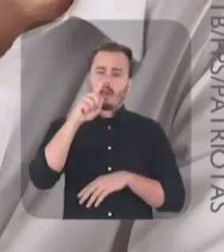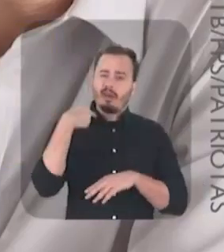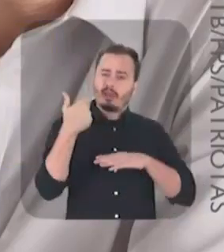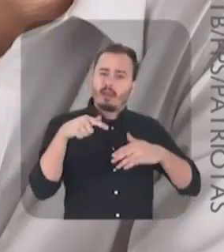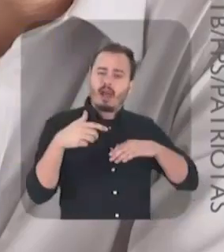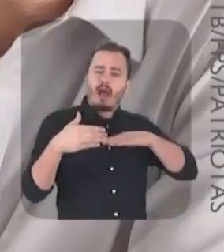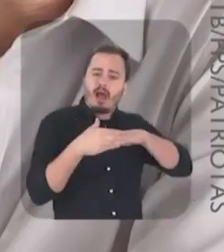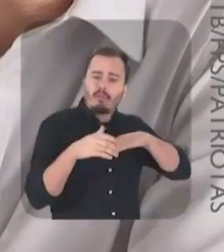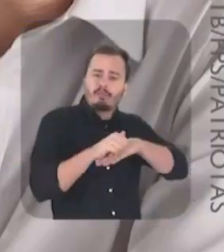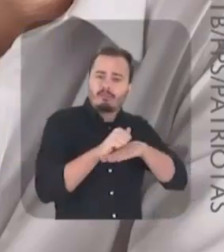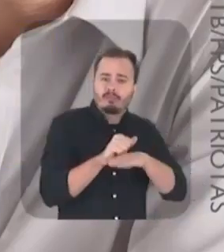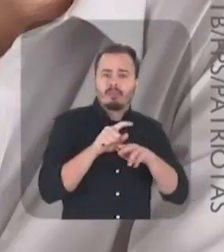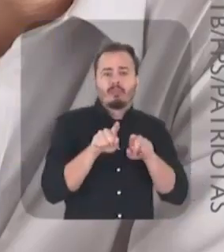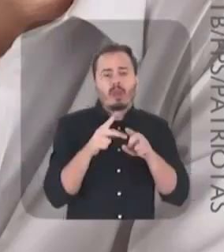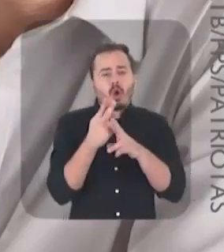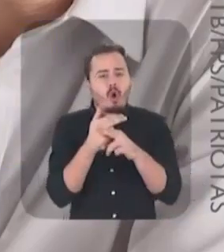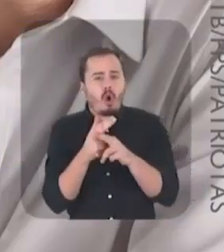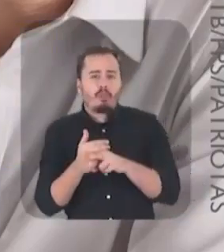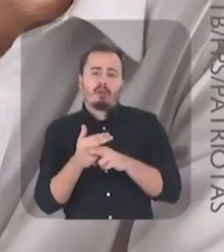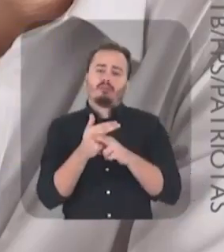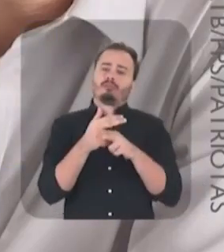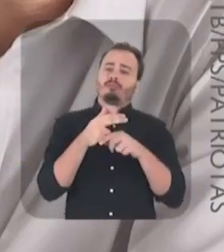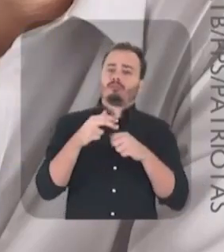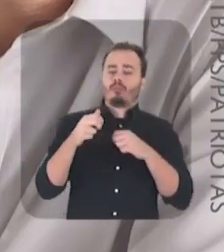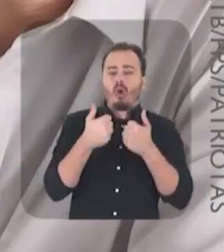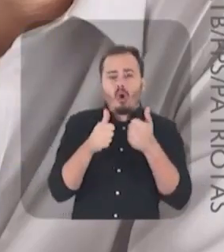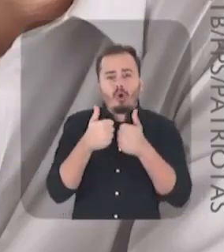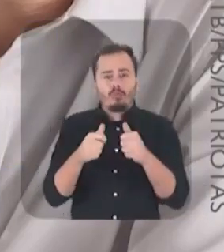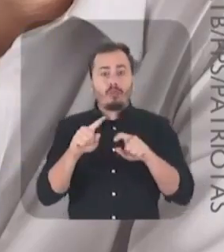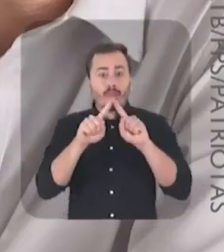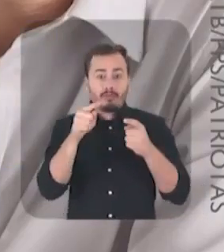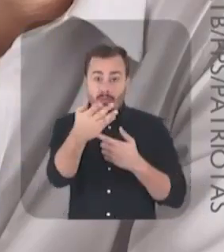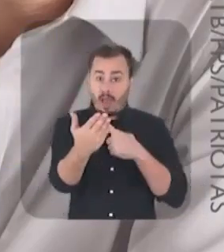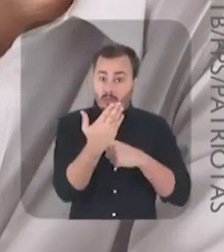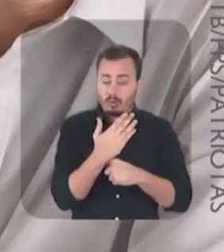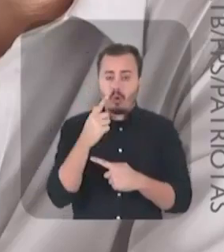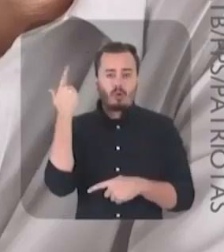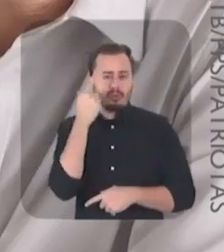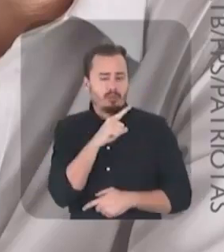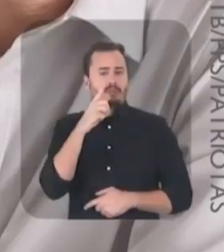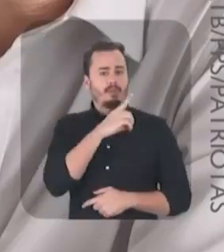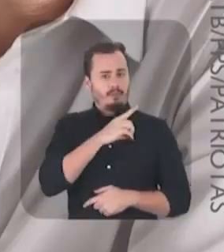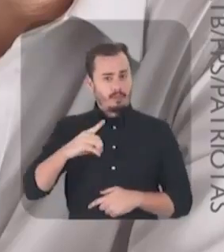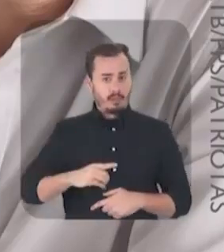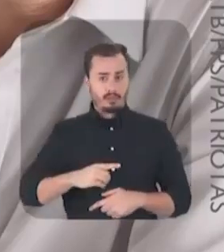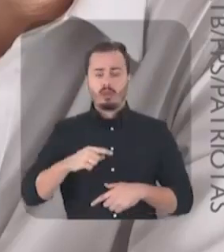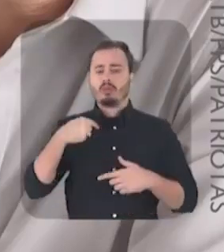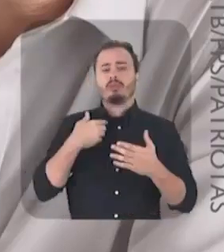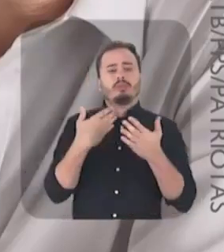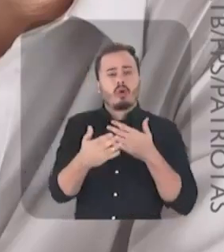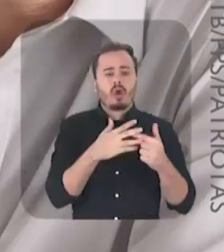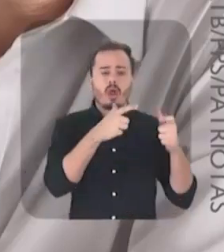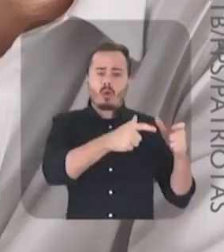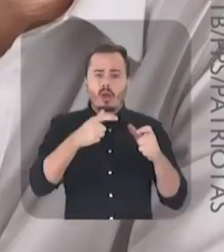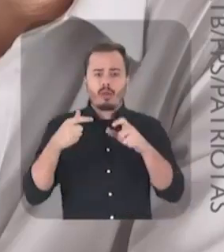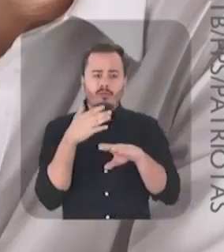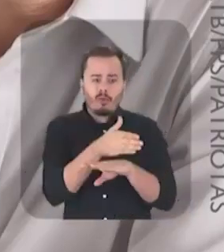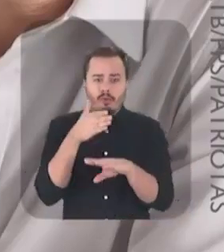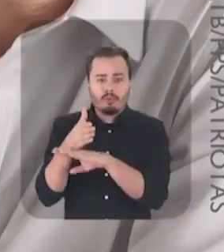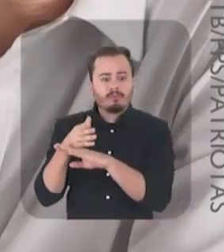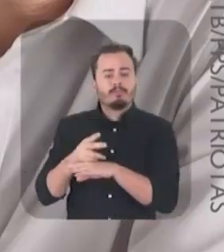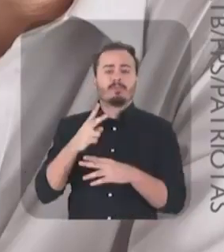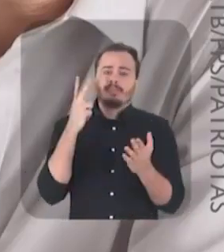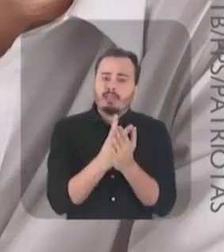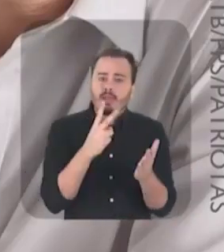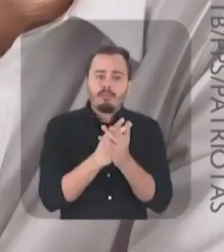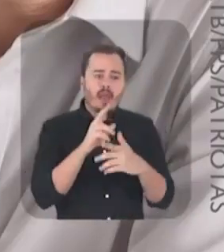Quixeramobim. Engraxate, feirante, cobrador de ônibus e, graças ao povo do meu Ceará, hoje deputado. Do litoral ao sertão,